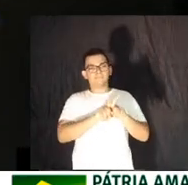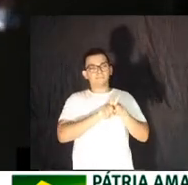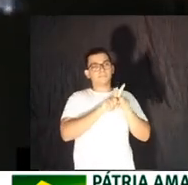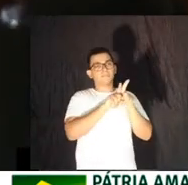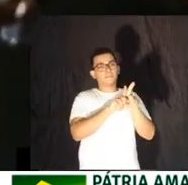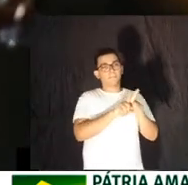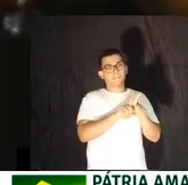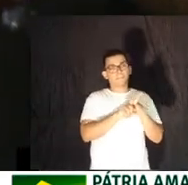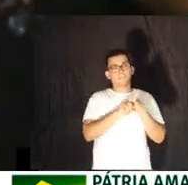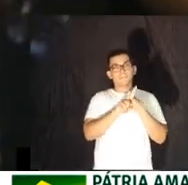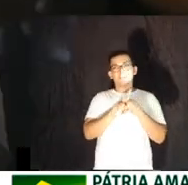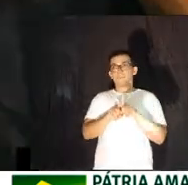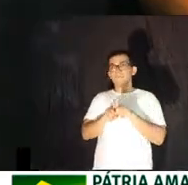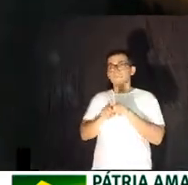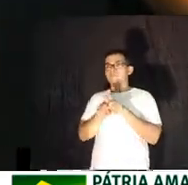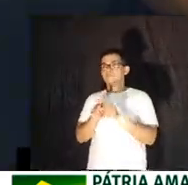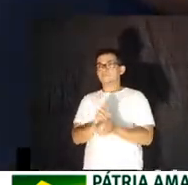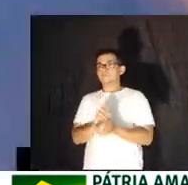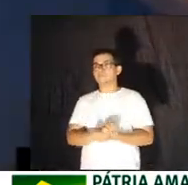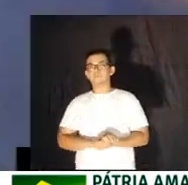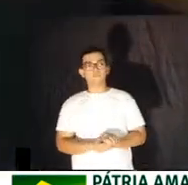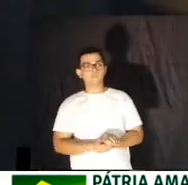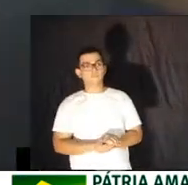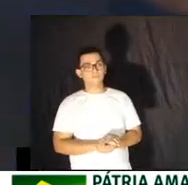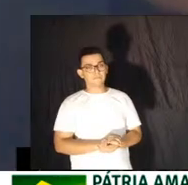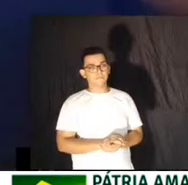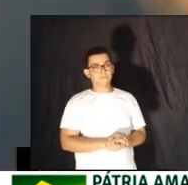mais forte.